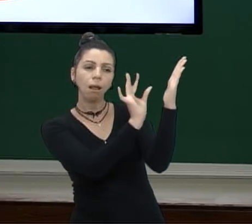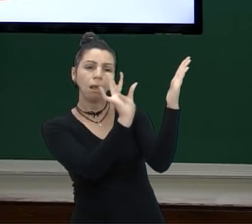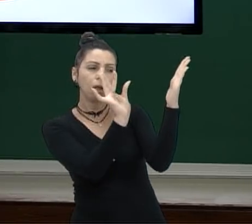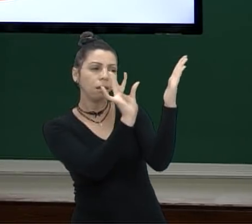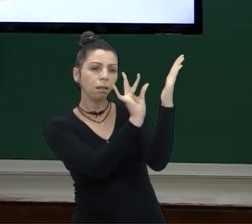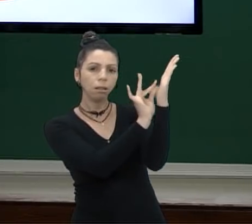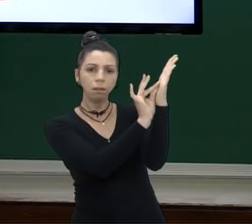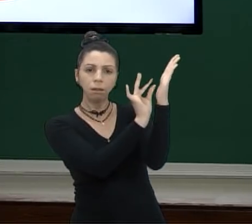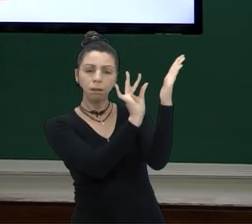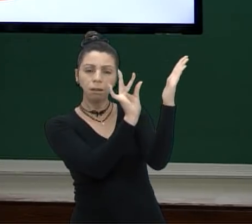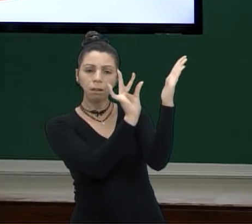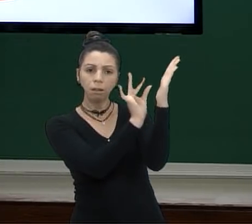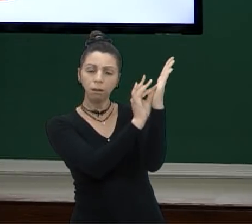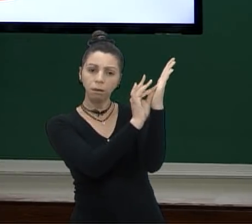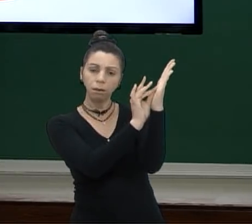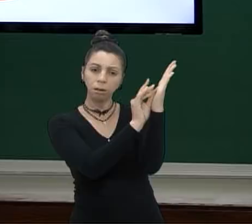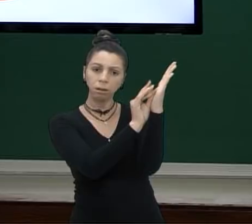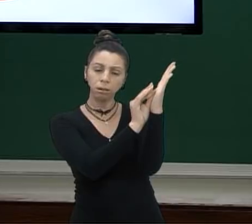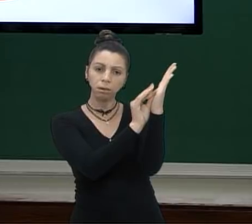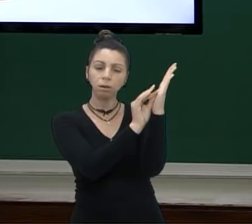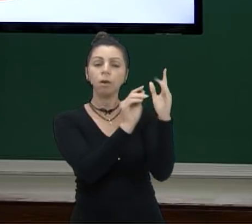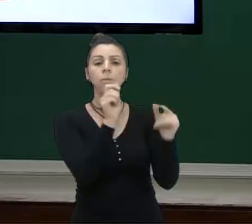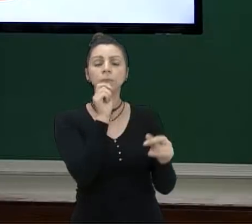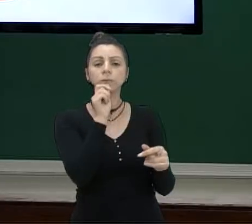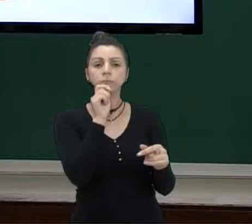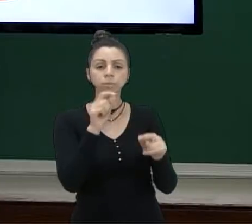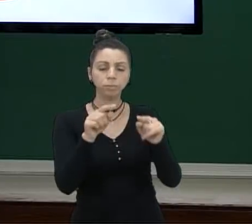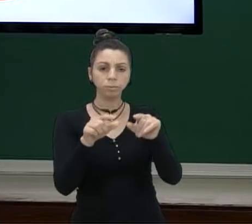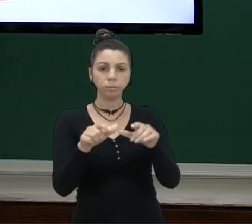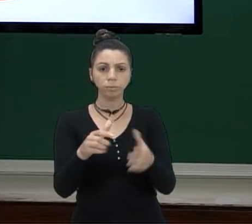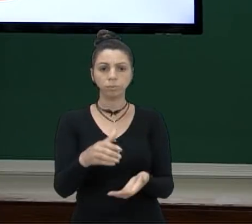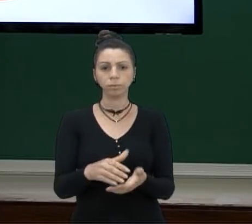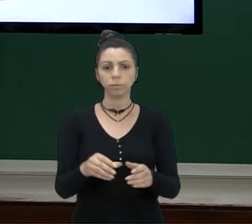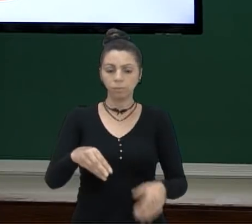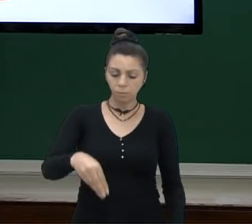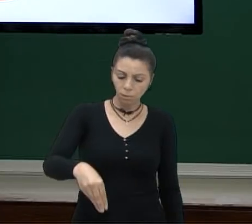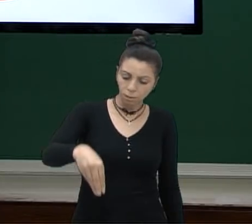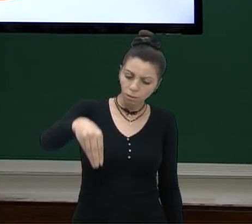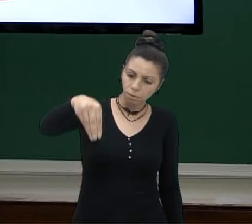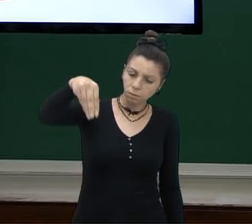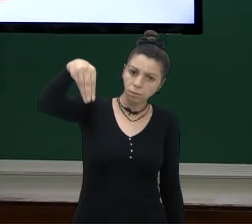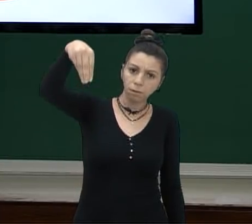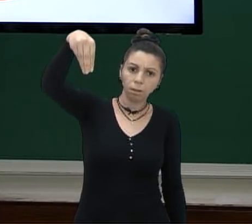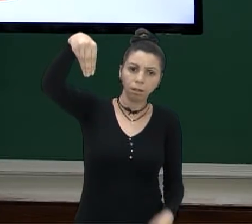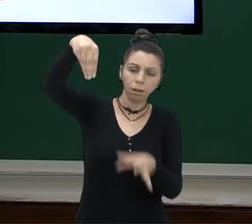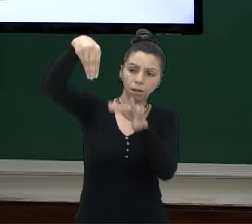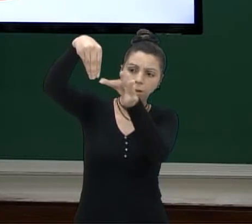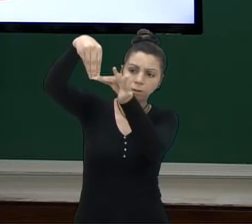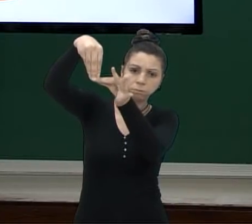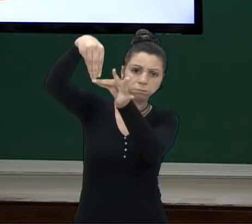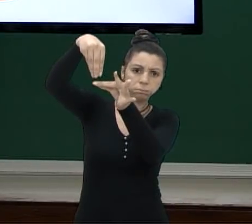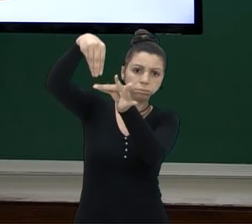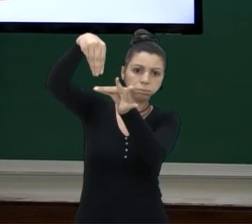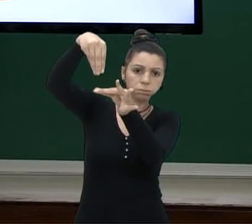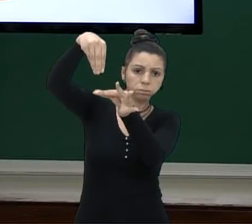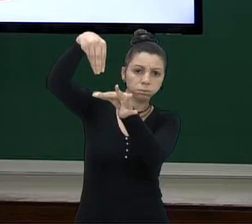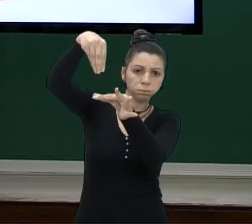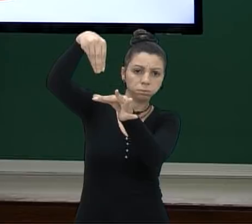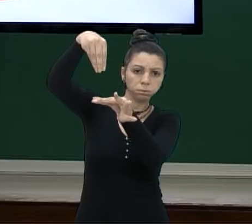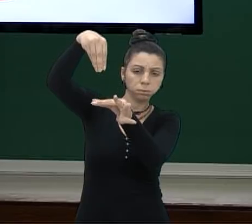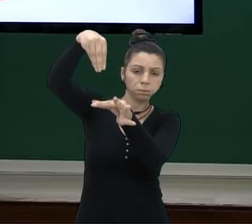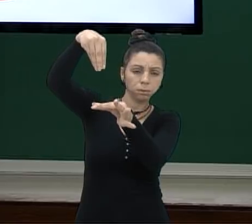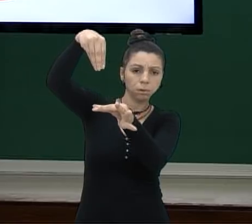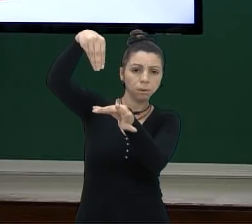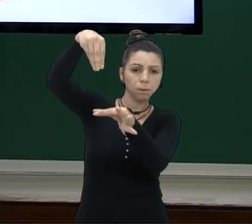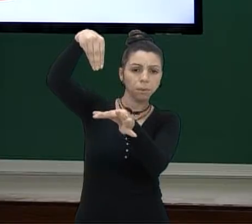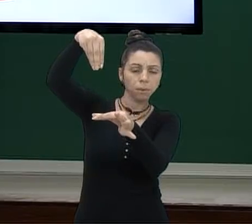nós pegarmos esse pincel e molharmos e levantarmos, você percebe que a tinta escorre, claro, mas ela não escorre